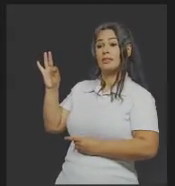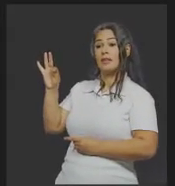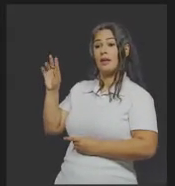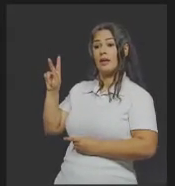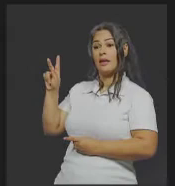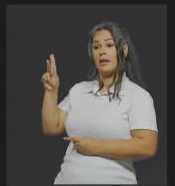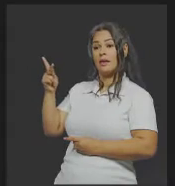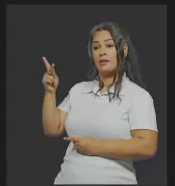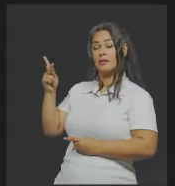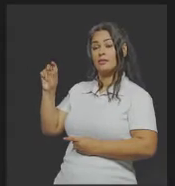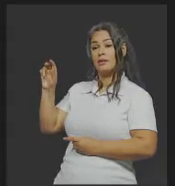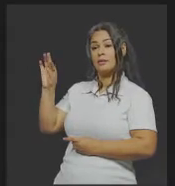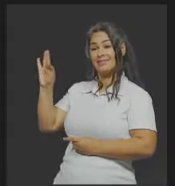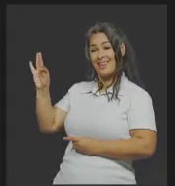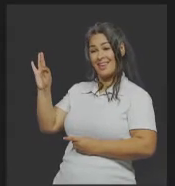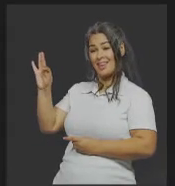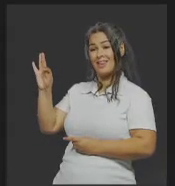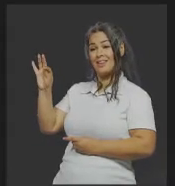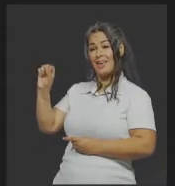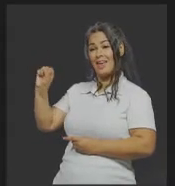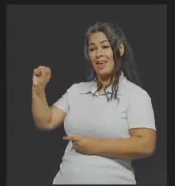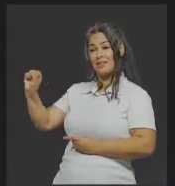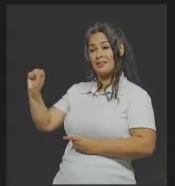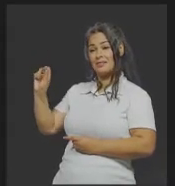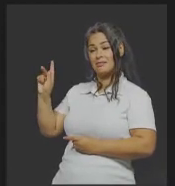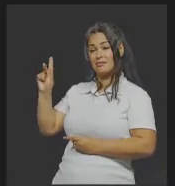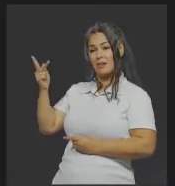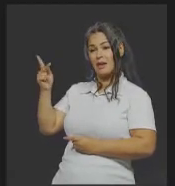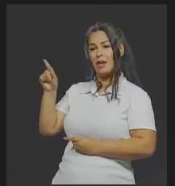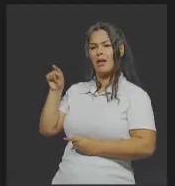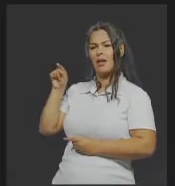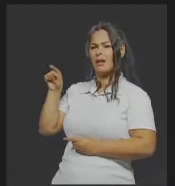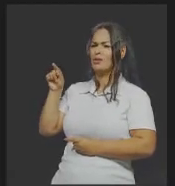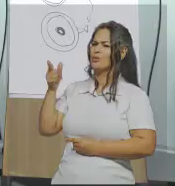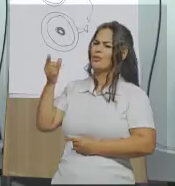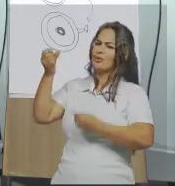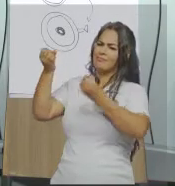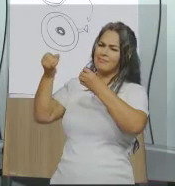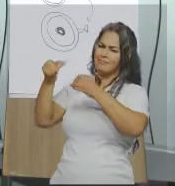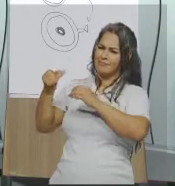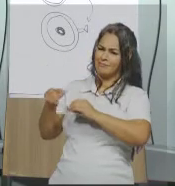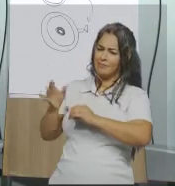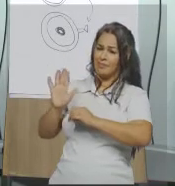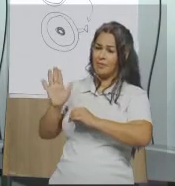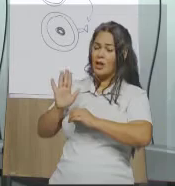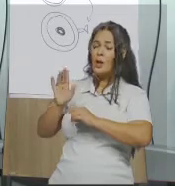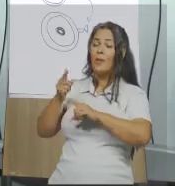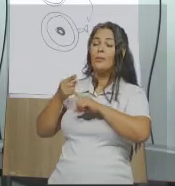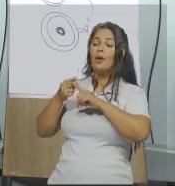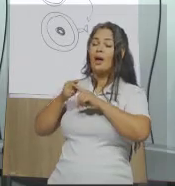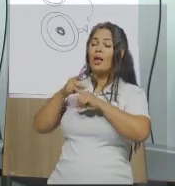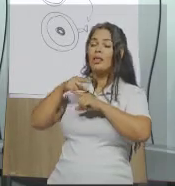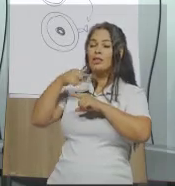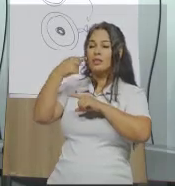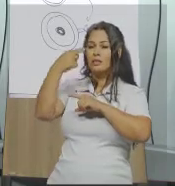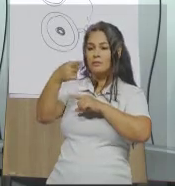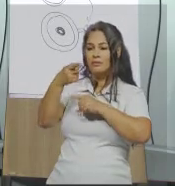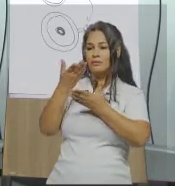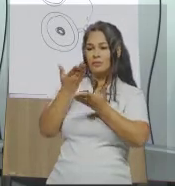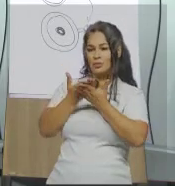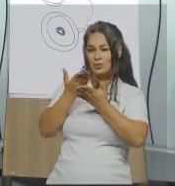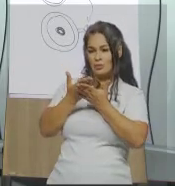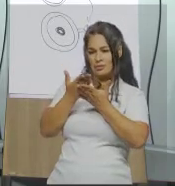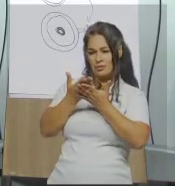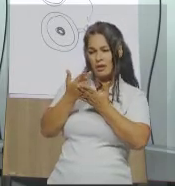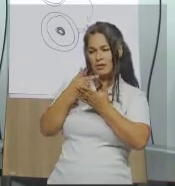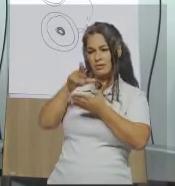glândula tireoide a secretar seus hormônios. Esse eu não vou entrar em tantos detalhes, porque nós vamos ver a glândula tireoide na próxima aula. Então saiba que